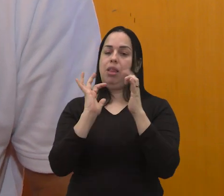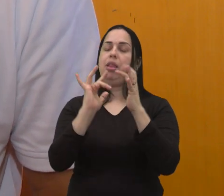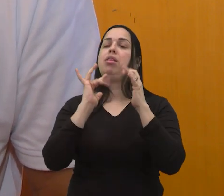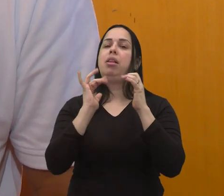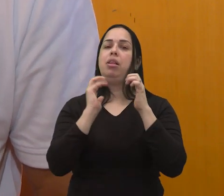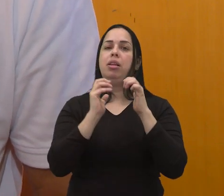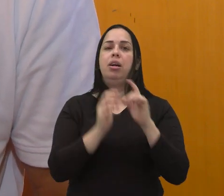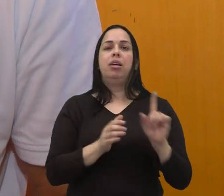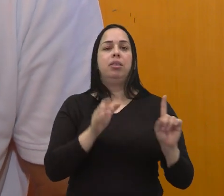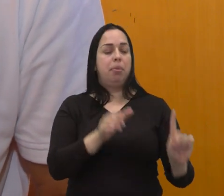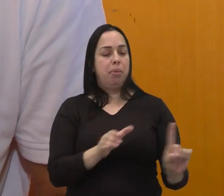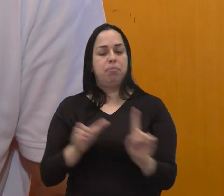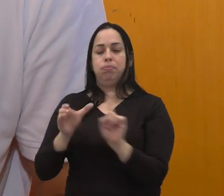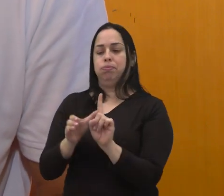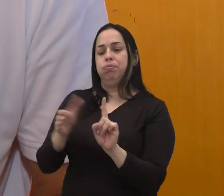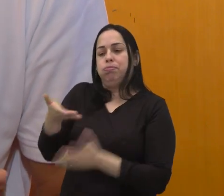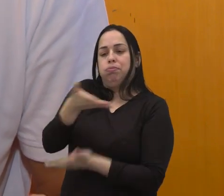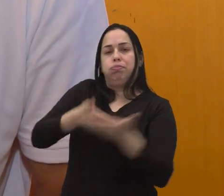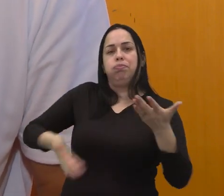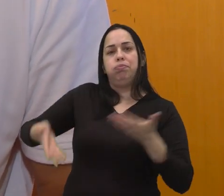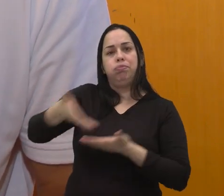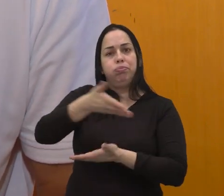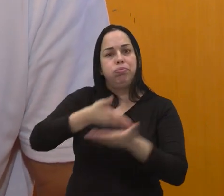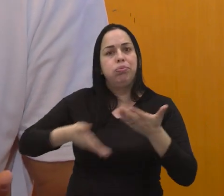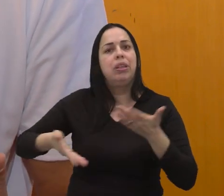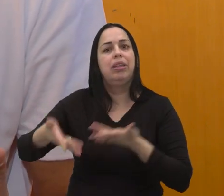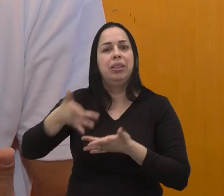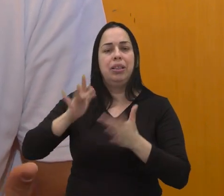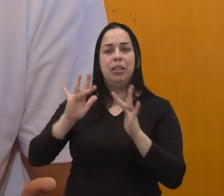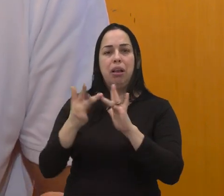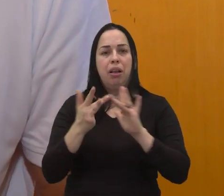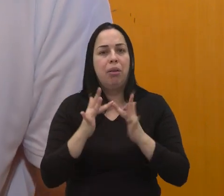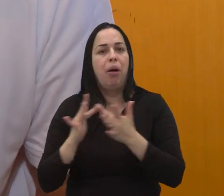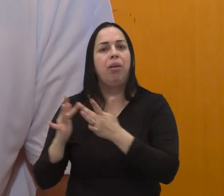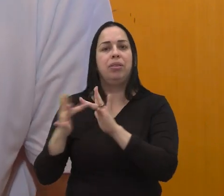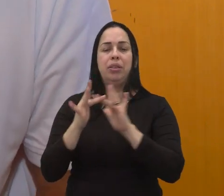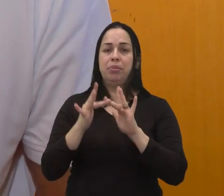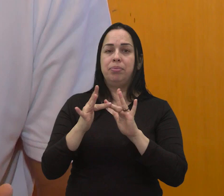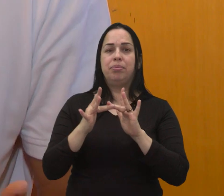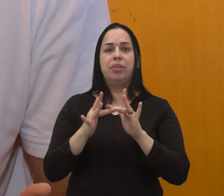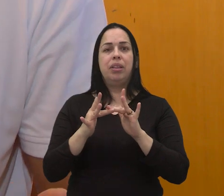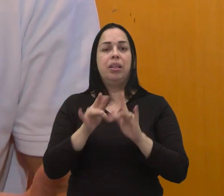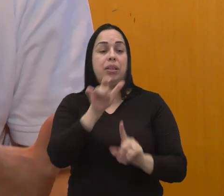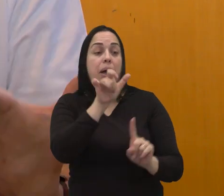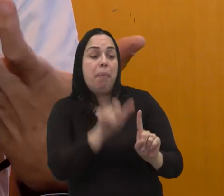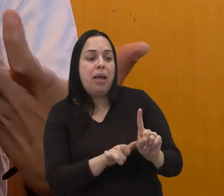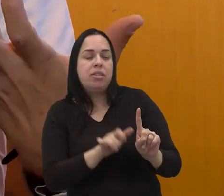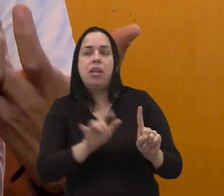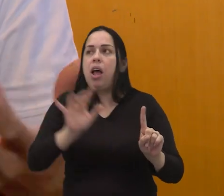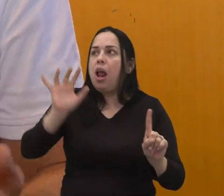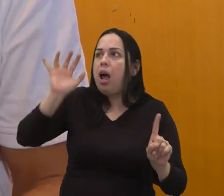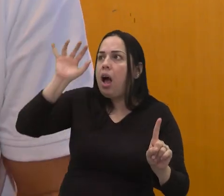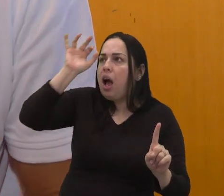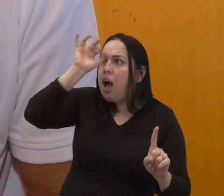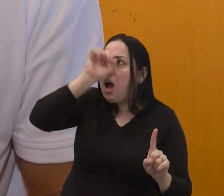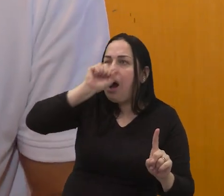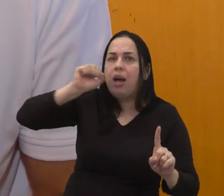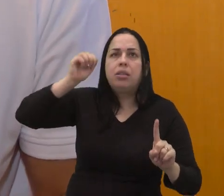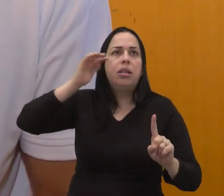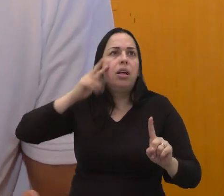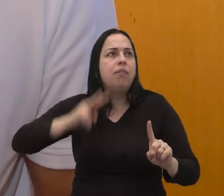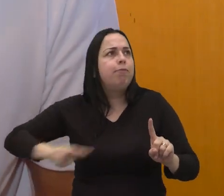integração de uma criança no mundo simbólico, no mundo das representações, na sua